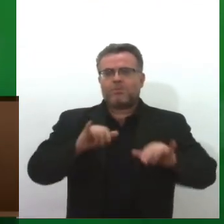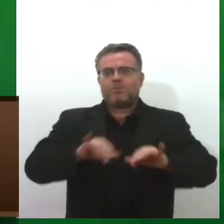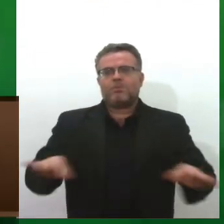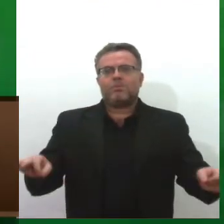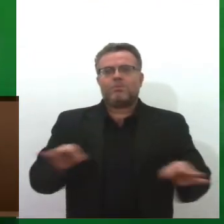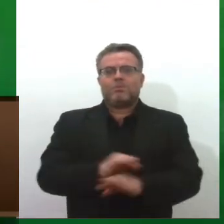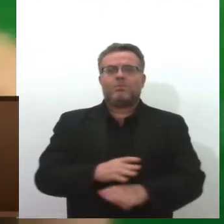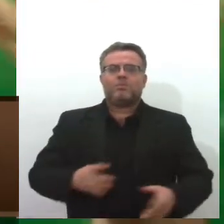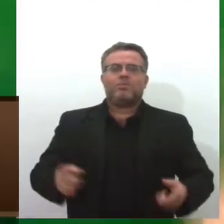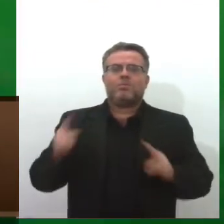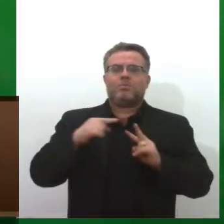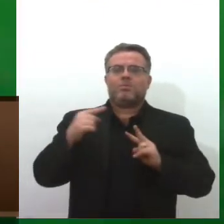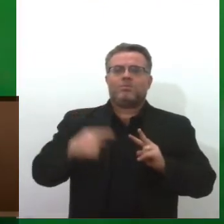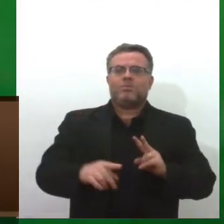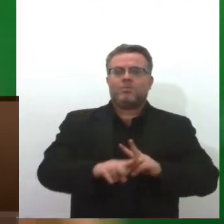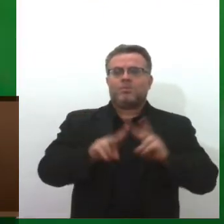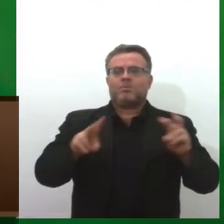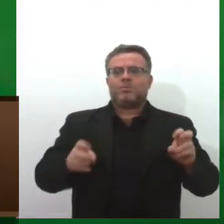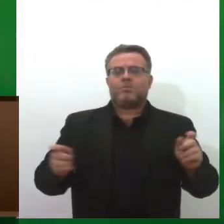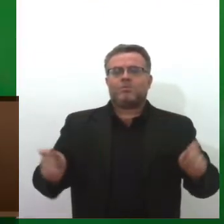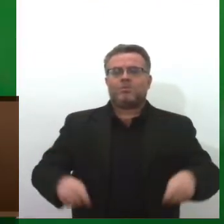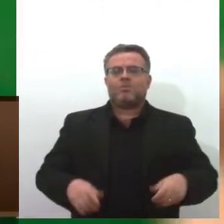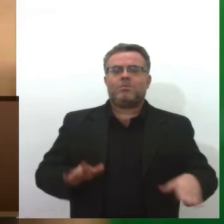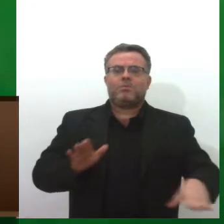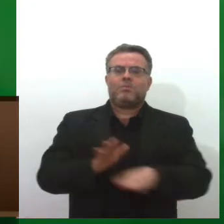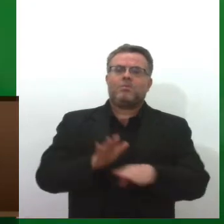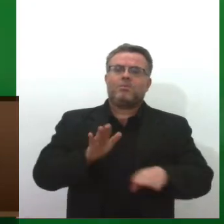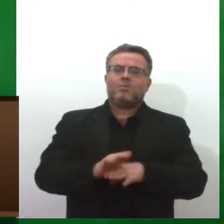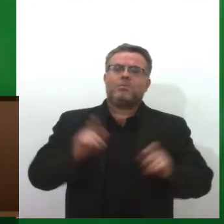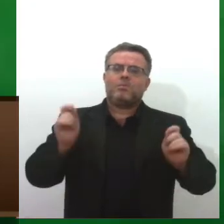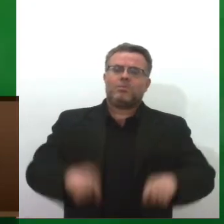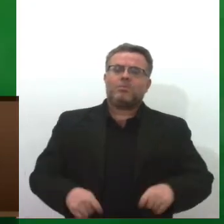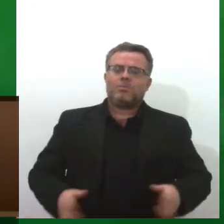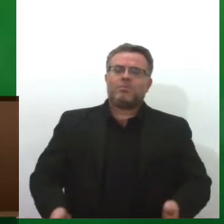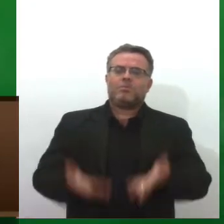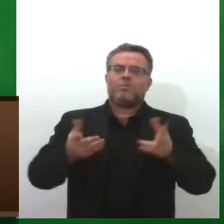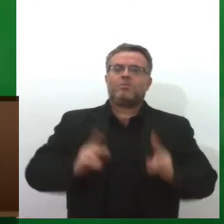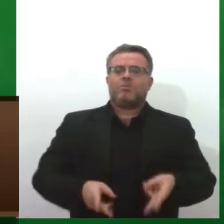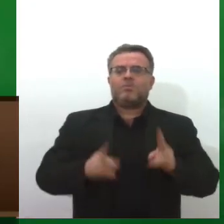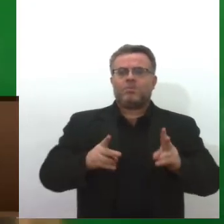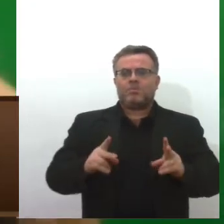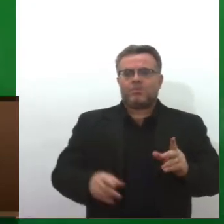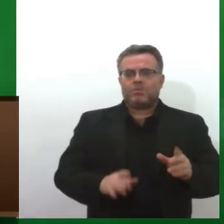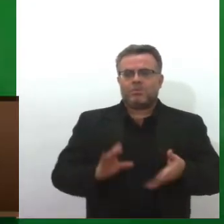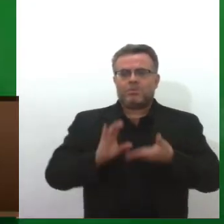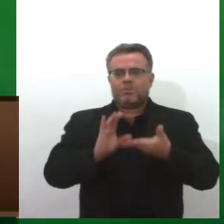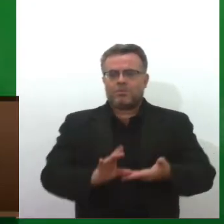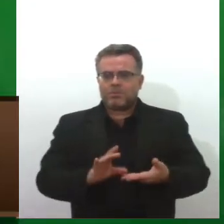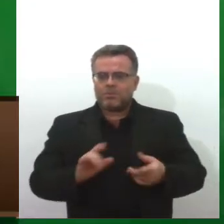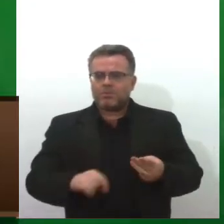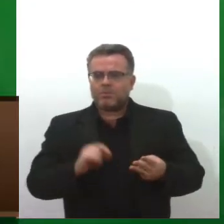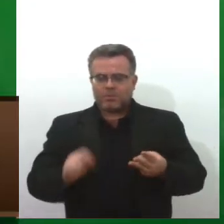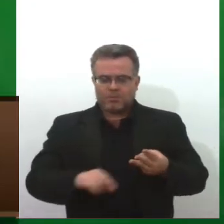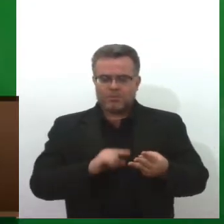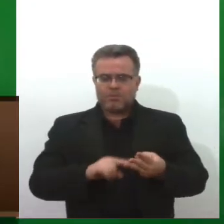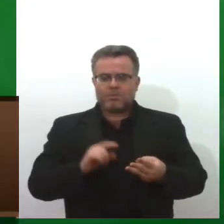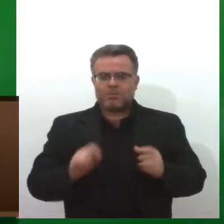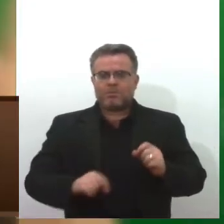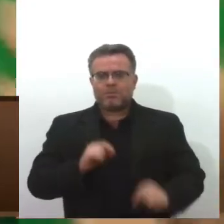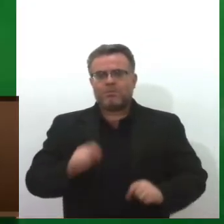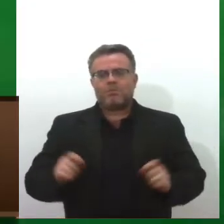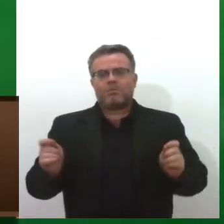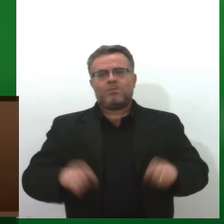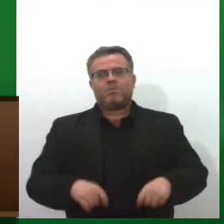são as condições mais favoráveis para poder contribuir, atrair o investidor, ter a condição